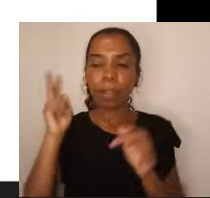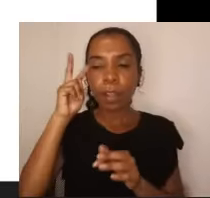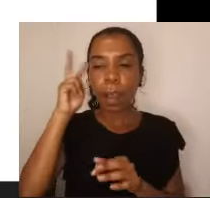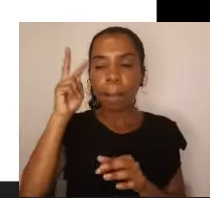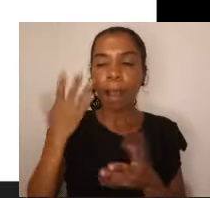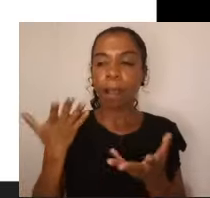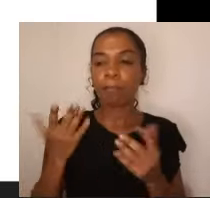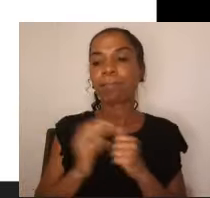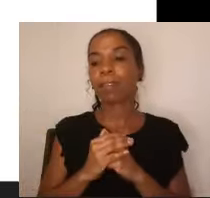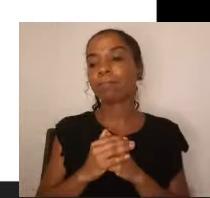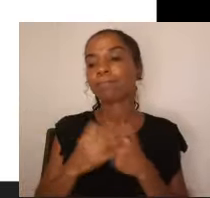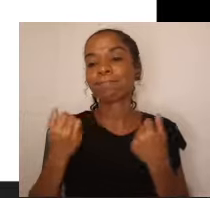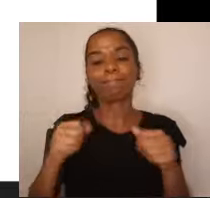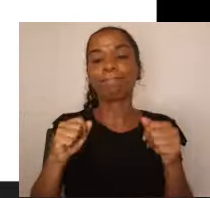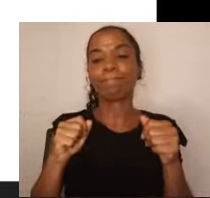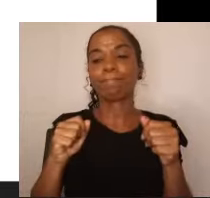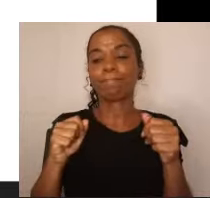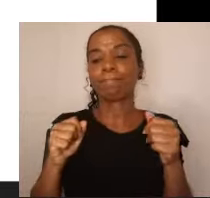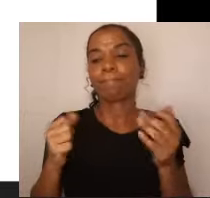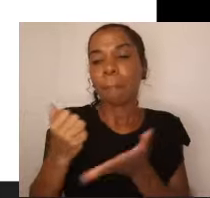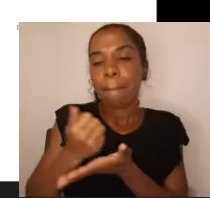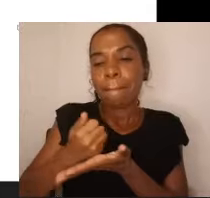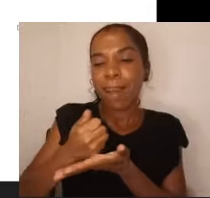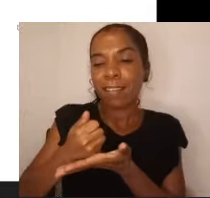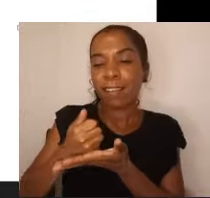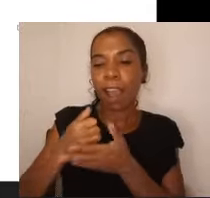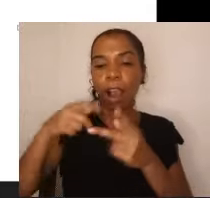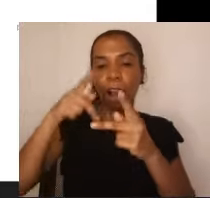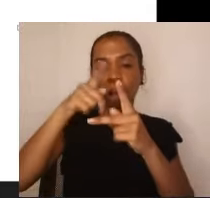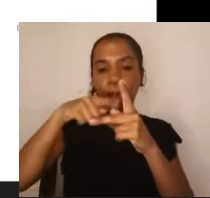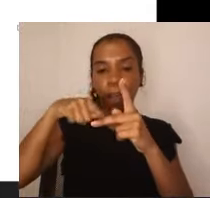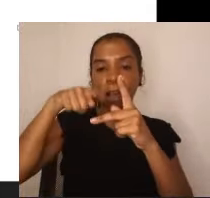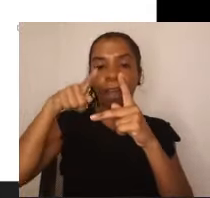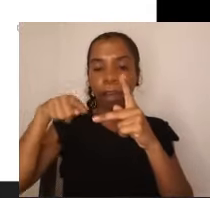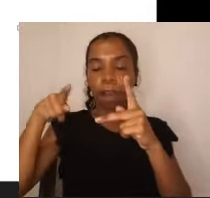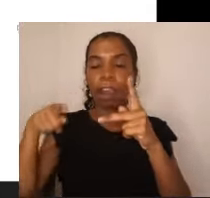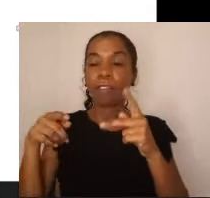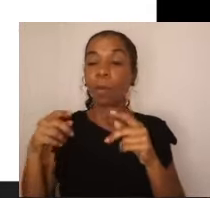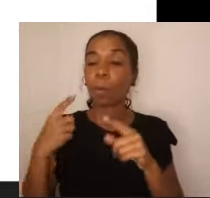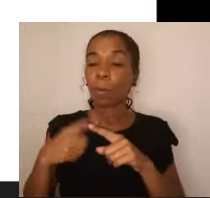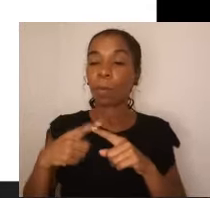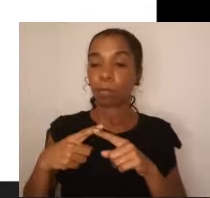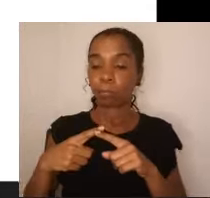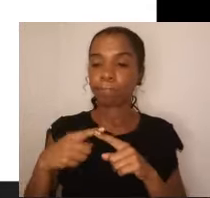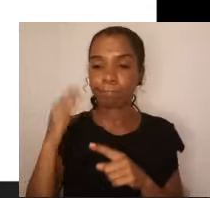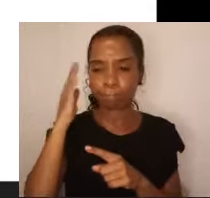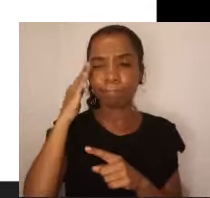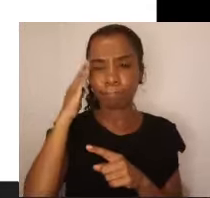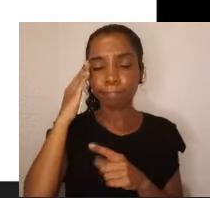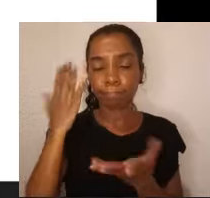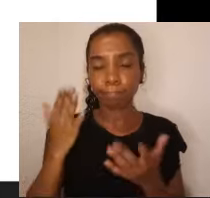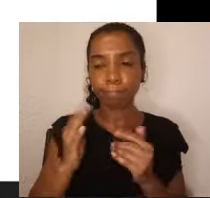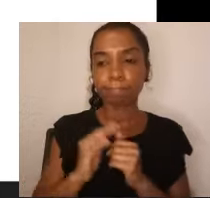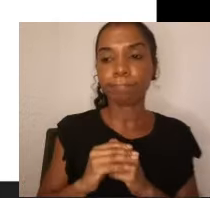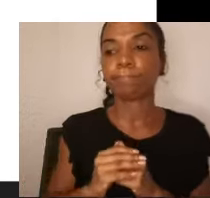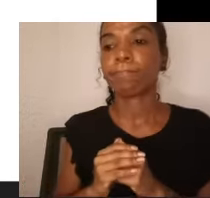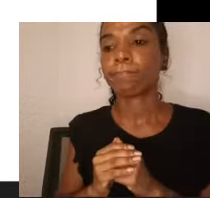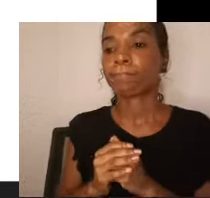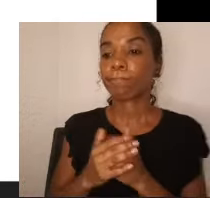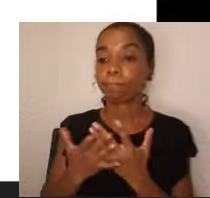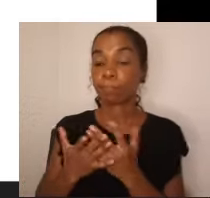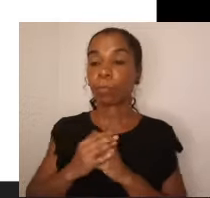em desenhos de gráficos para se convencer sobre os valores dos limites. Então aqui a gente tem uma